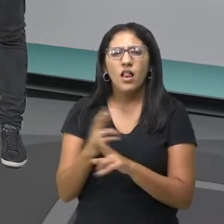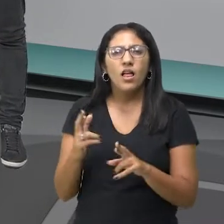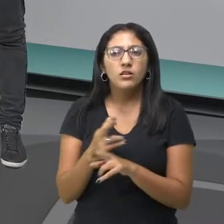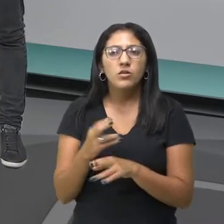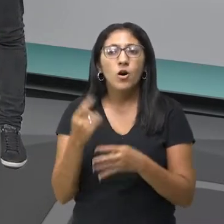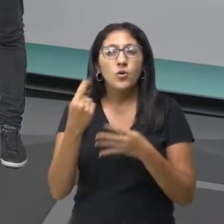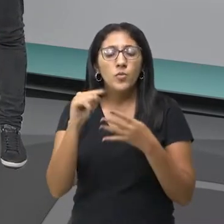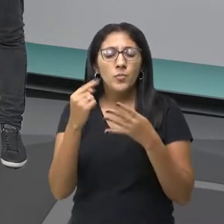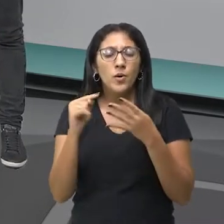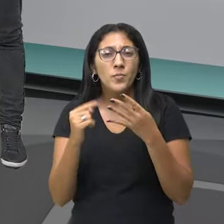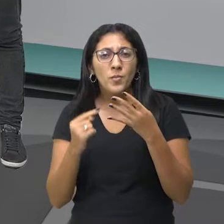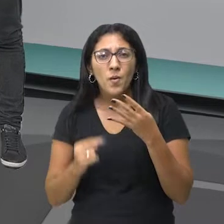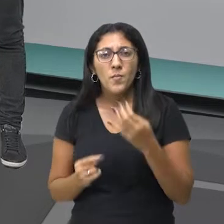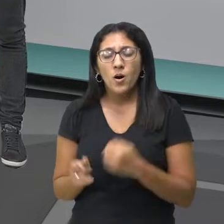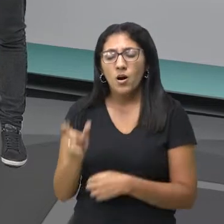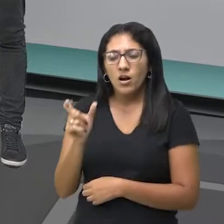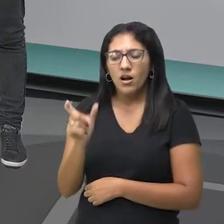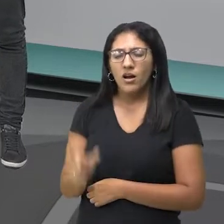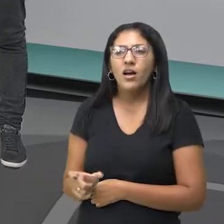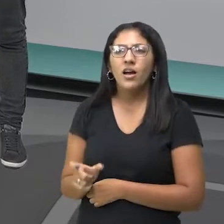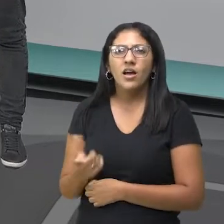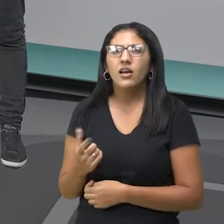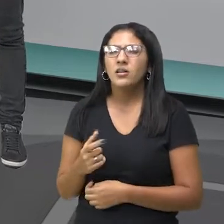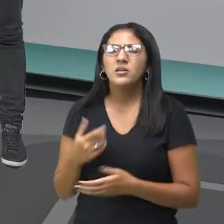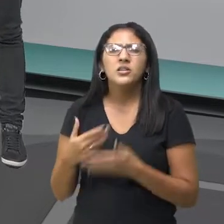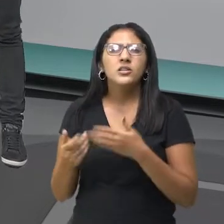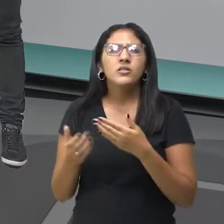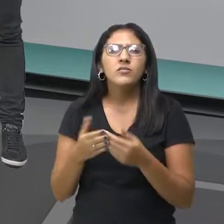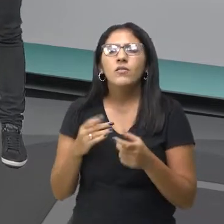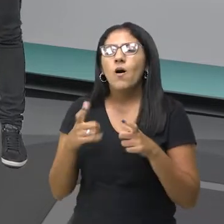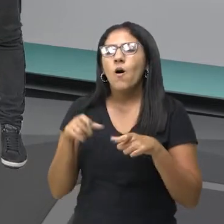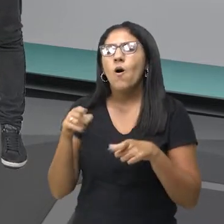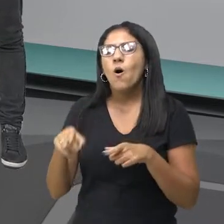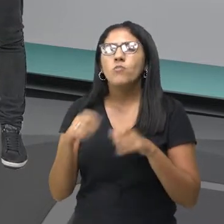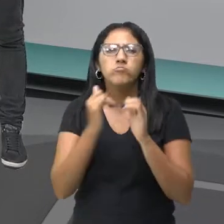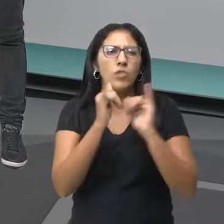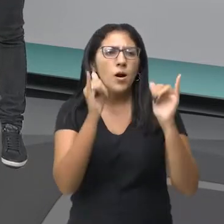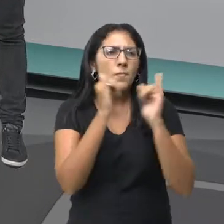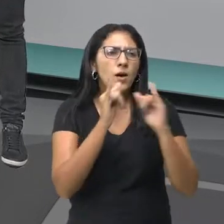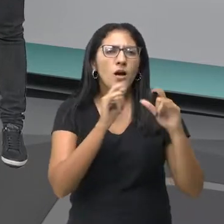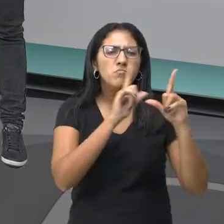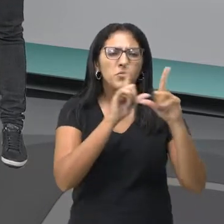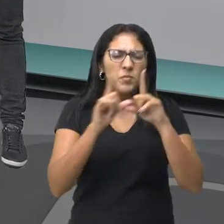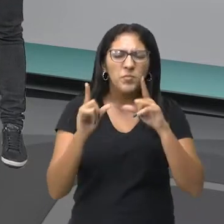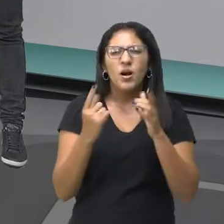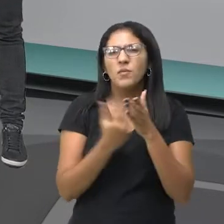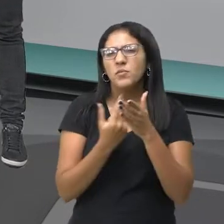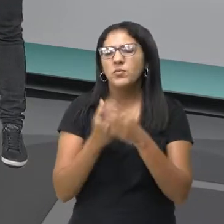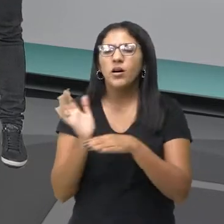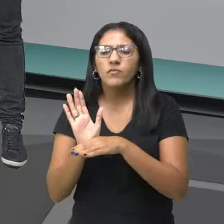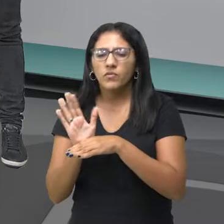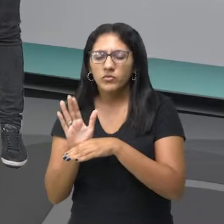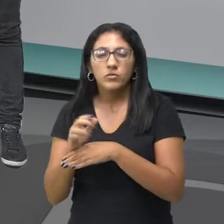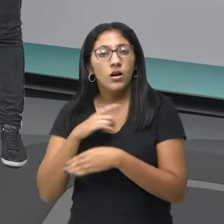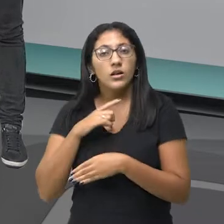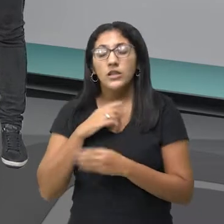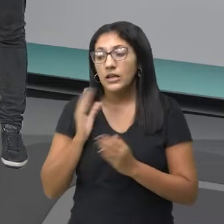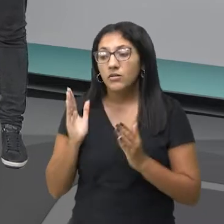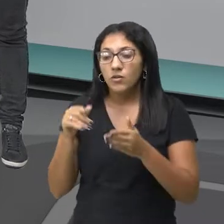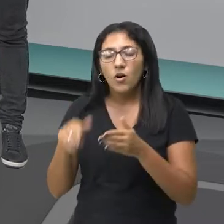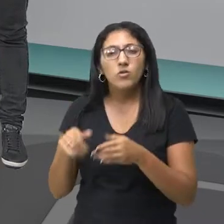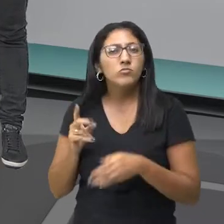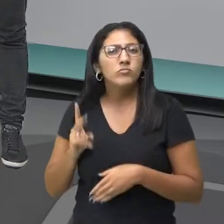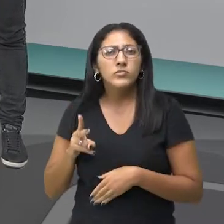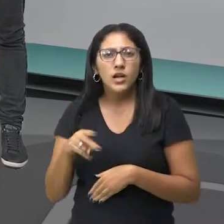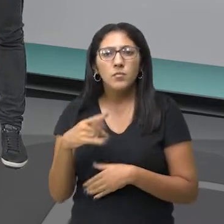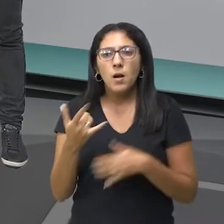todos, ok? Todo Peter Parker, seja lá em qual mídia ele foi apresentado, no quadrinho, ele recebeu os poderes de uma